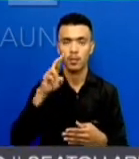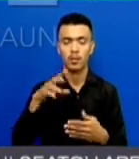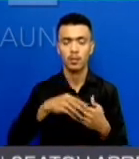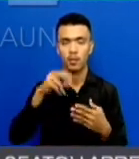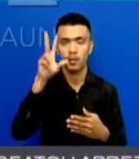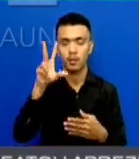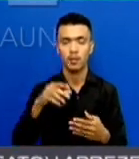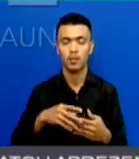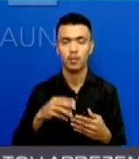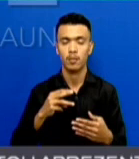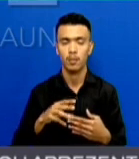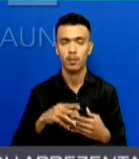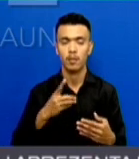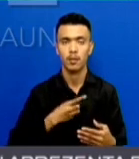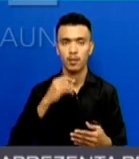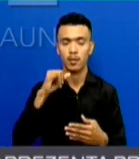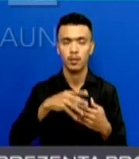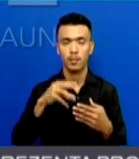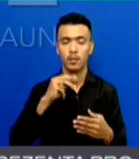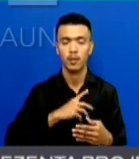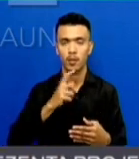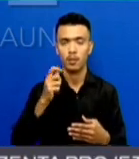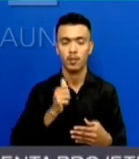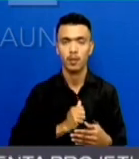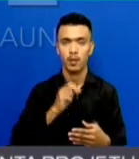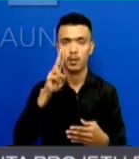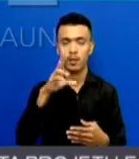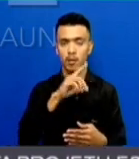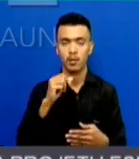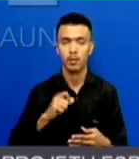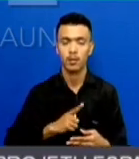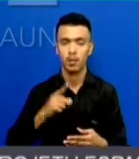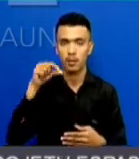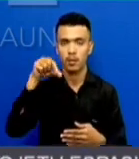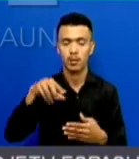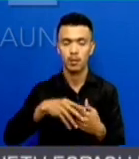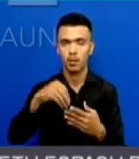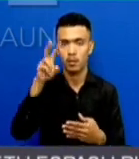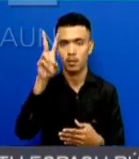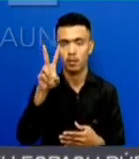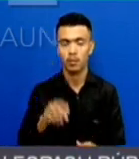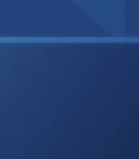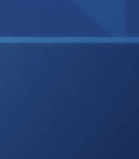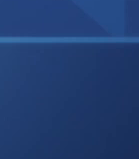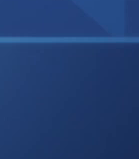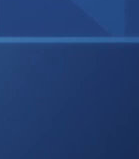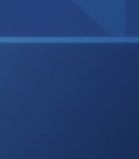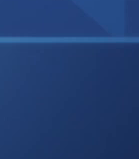tolu, Dili Manatutu Aileu Noliquisa dólar rua. Roni Silva, Jerônimo Mauno,